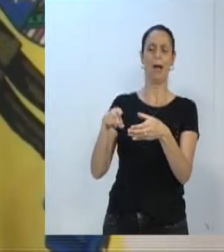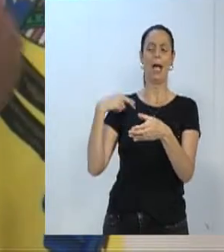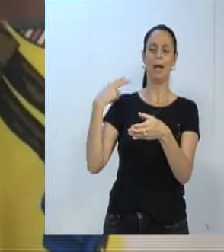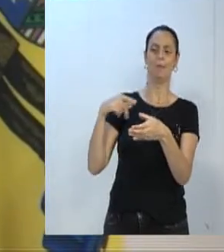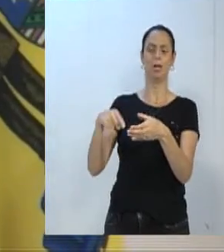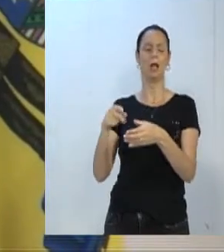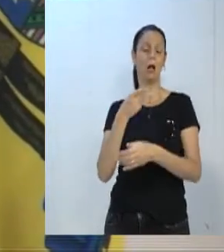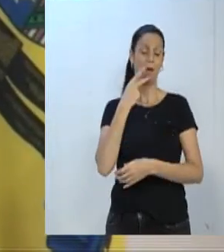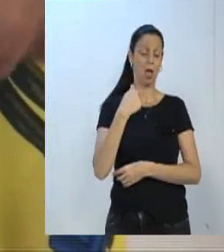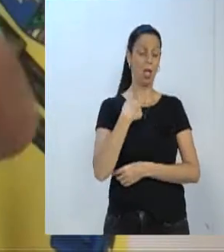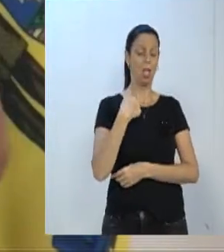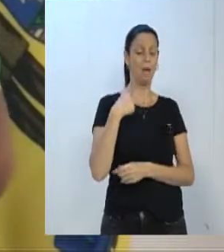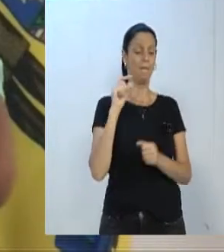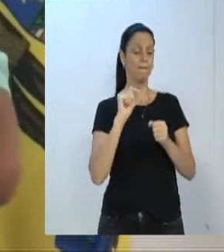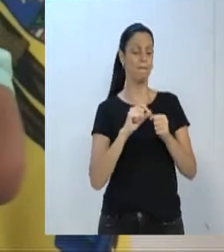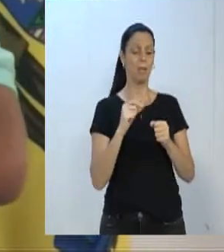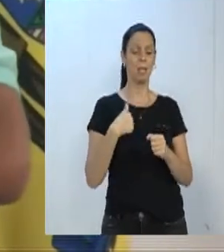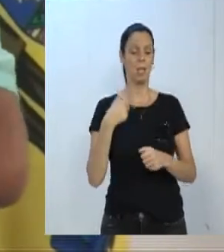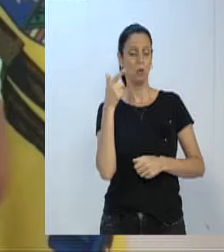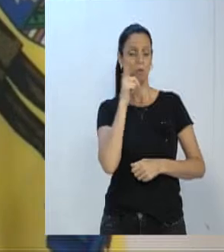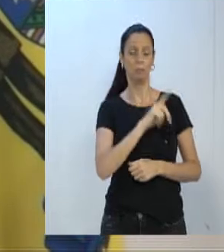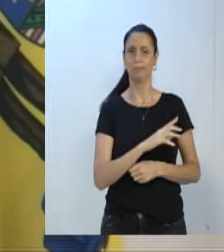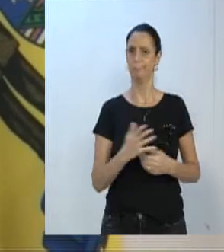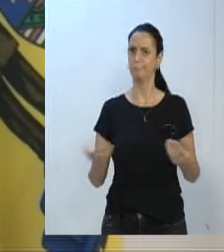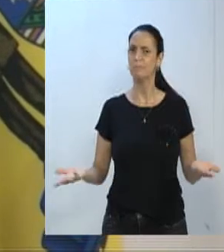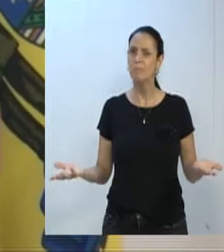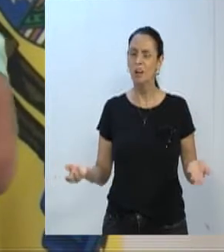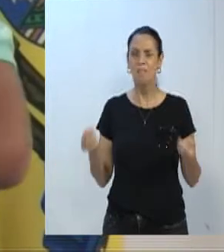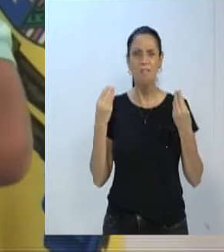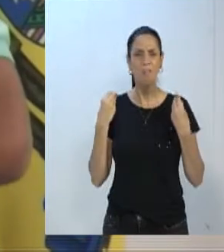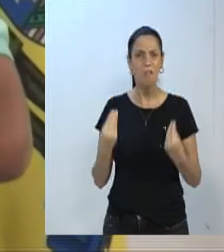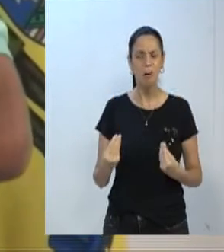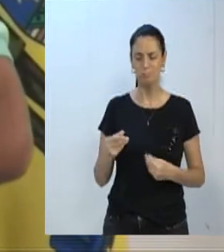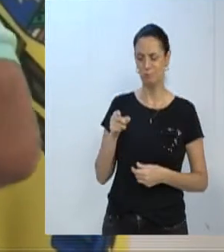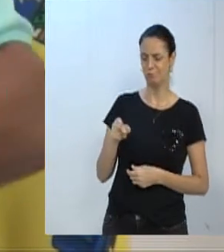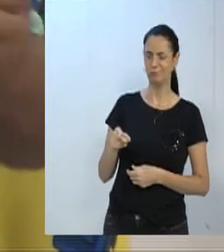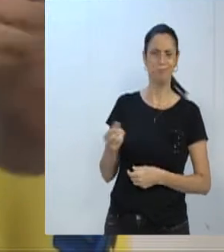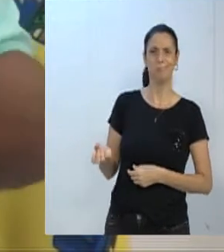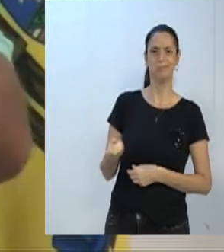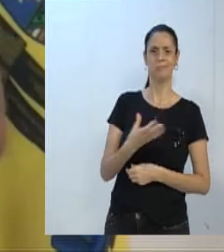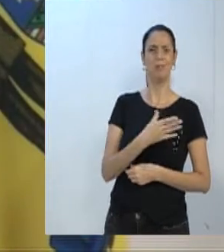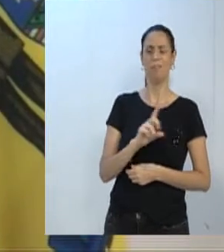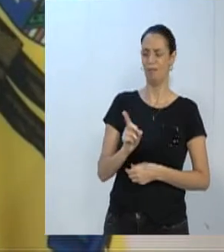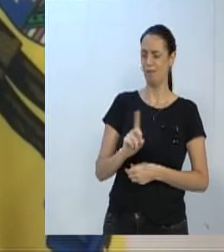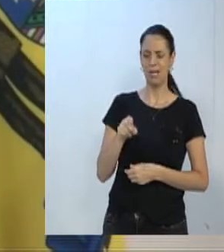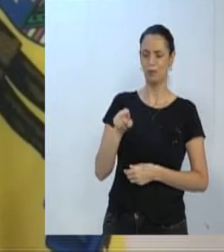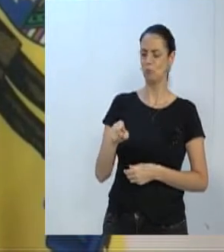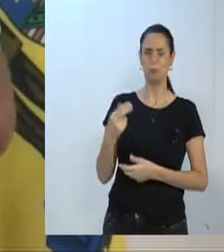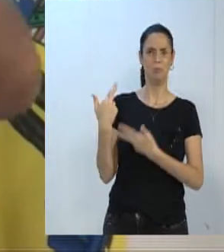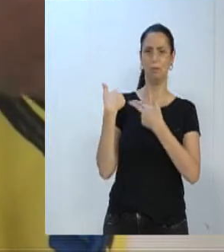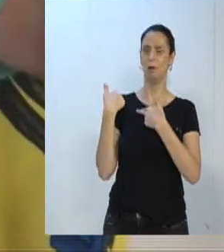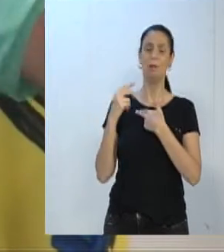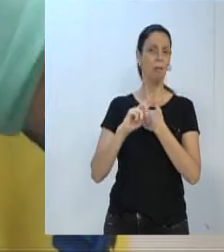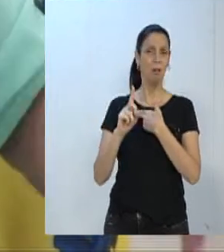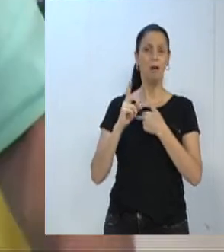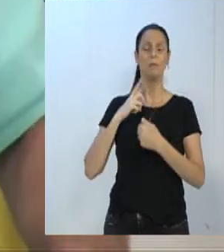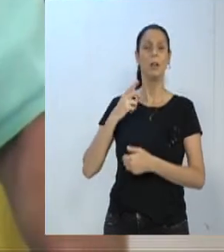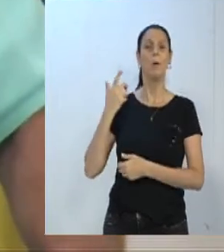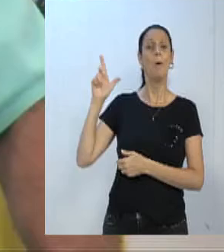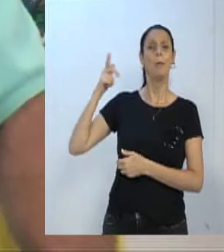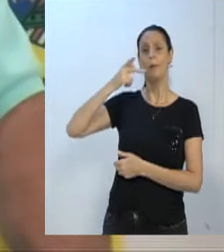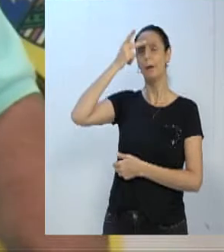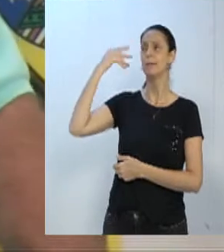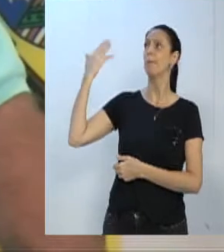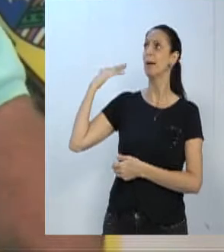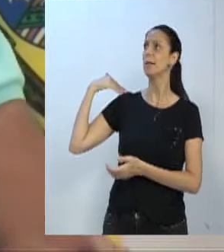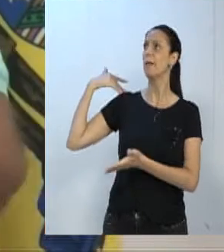da obra e quem lá atrás lutou muitas vezes é esquecido ele é do bairro e acaba ficando sentido e nunca mais vai nas